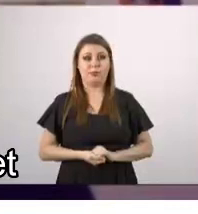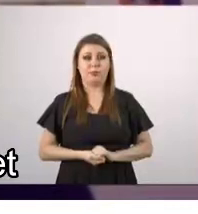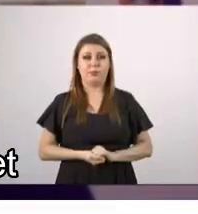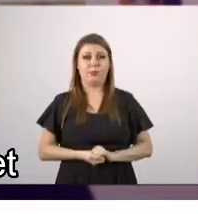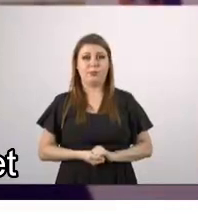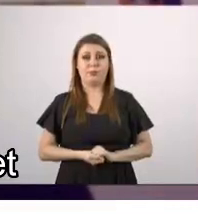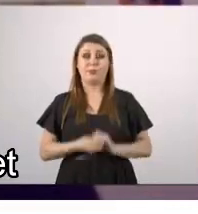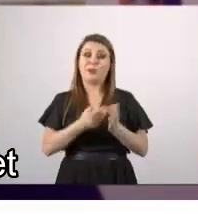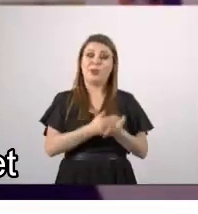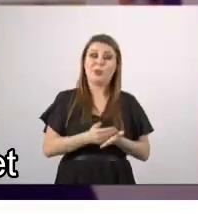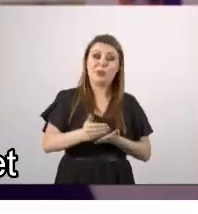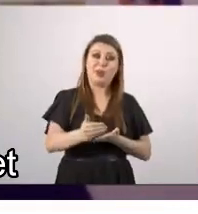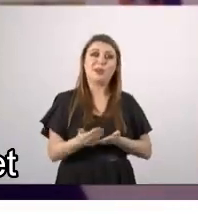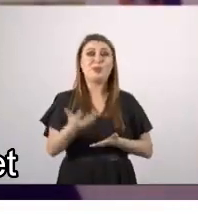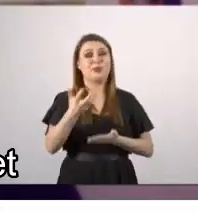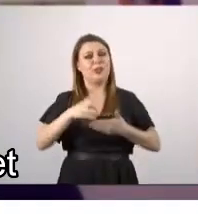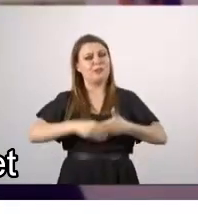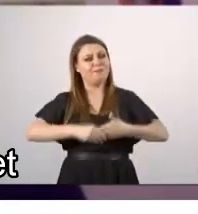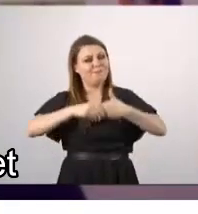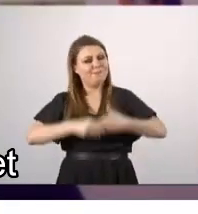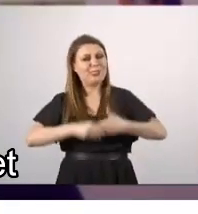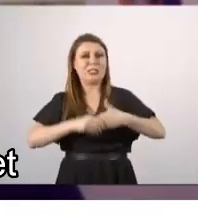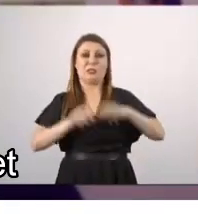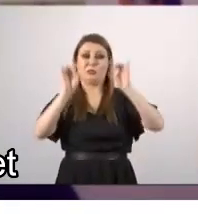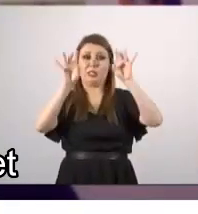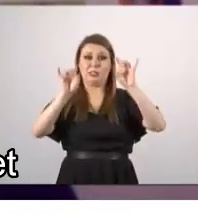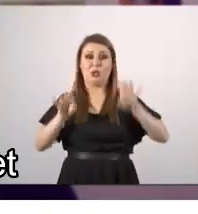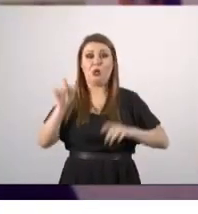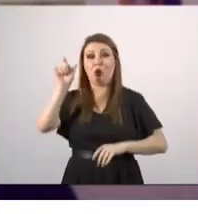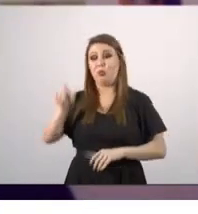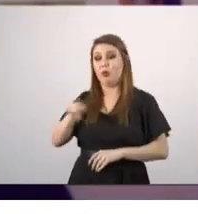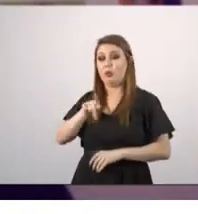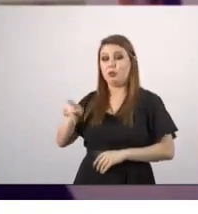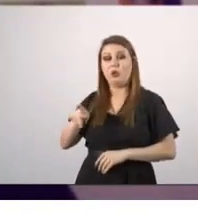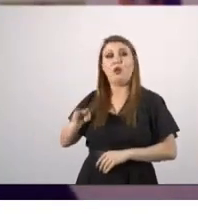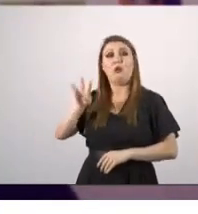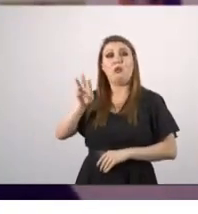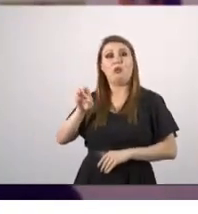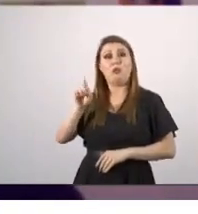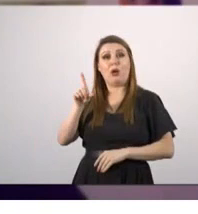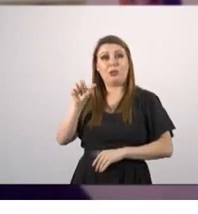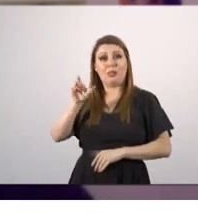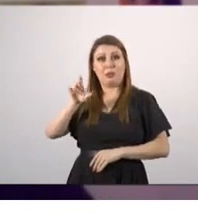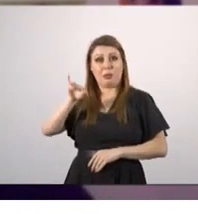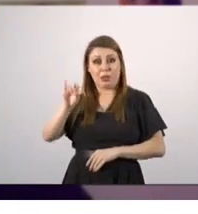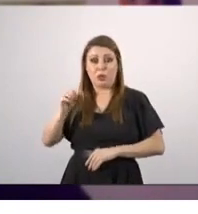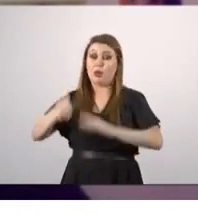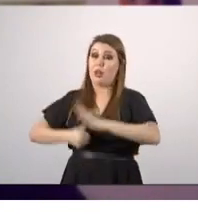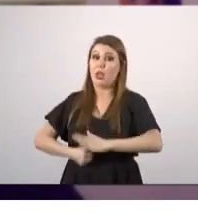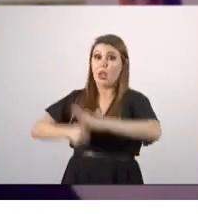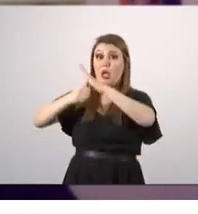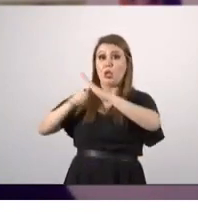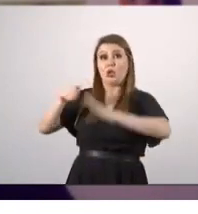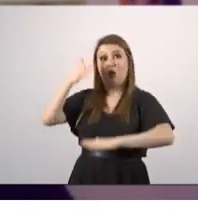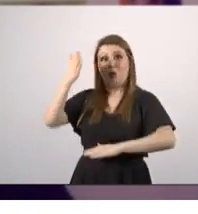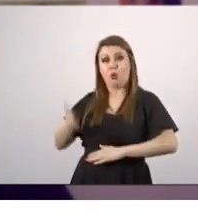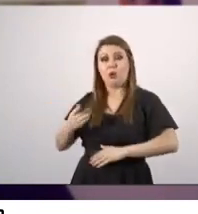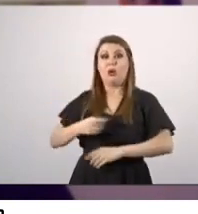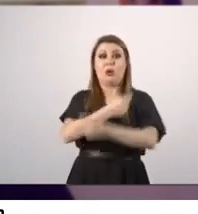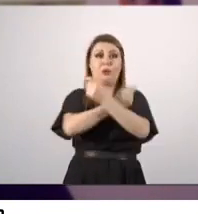Inicialmente, eu gostaria de saudar muito cordialmente o professor Valdemiro Grenski, o magnífico reitor da Pontifícia Universidade Católica do